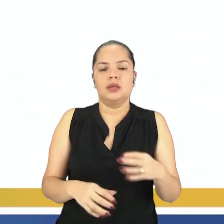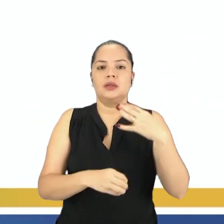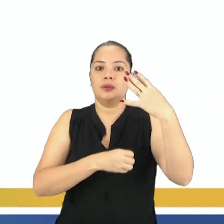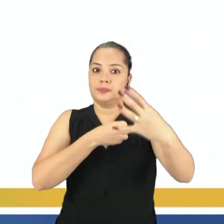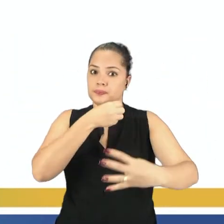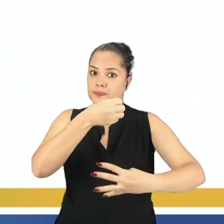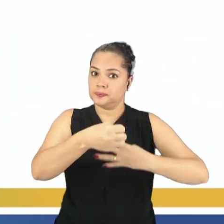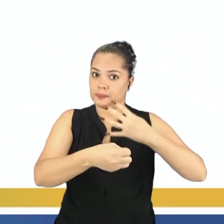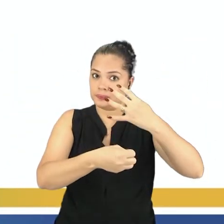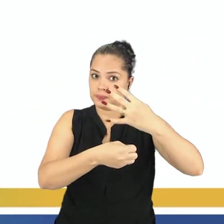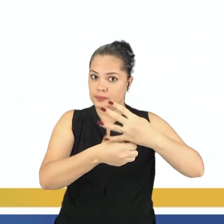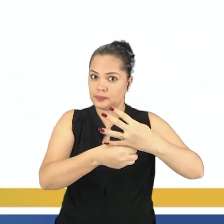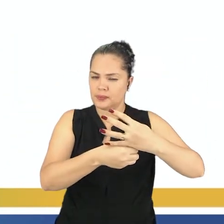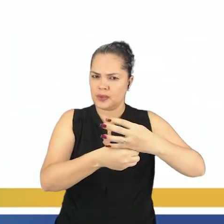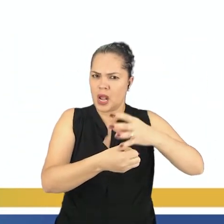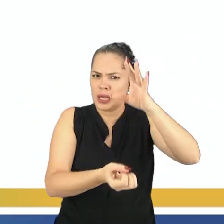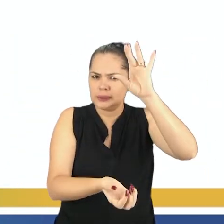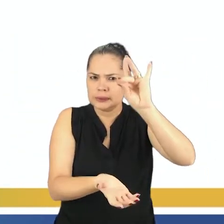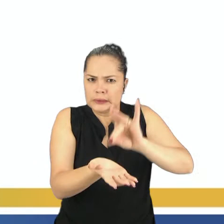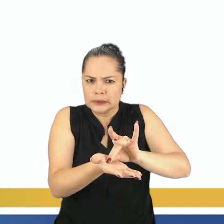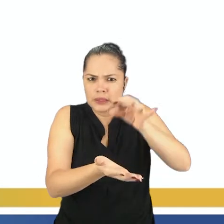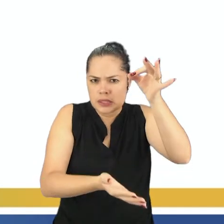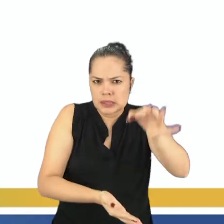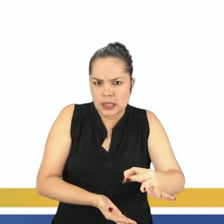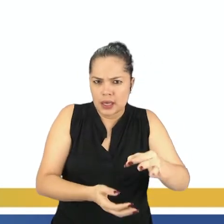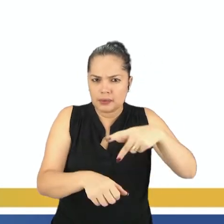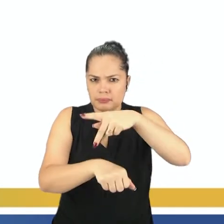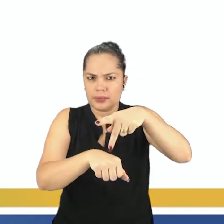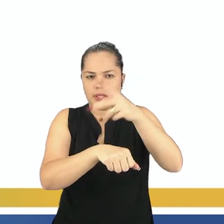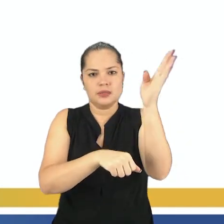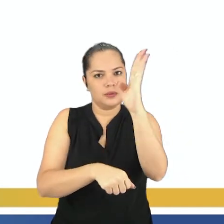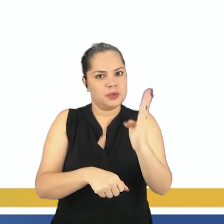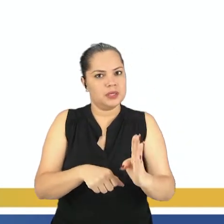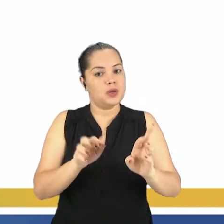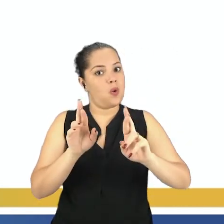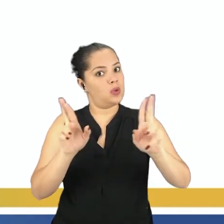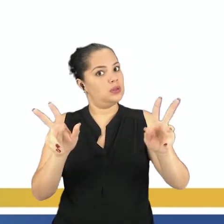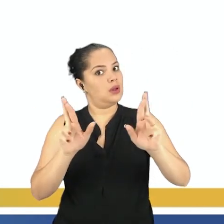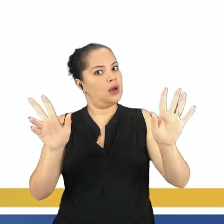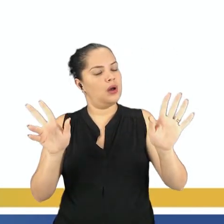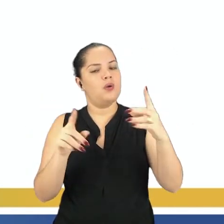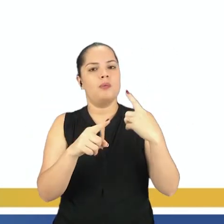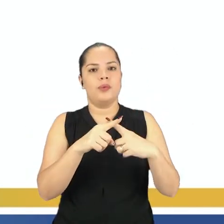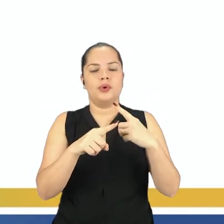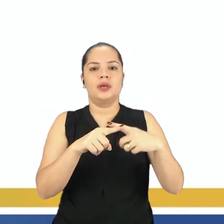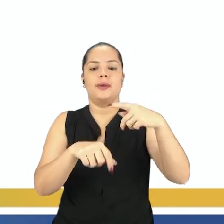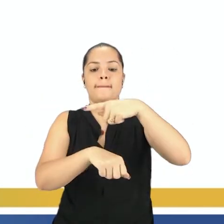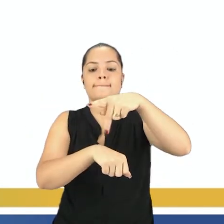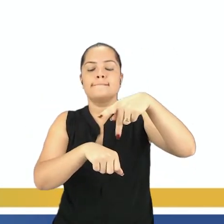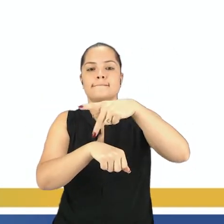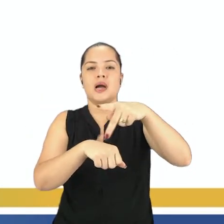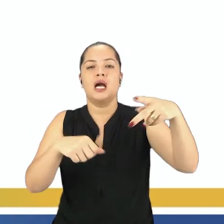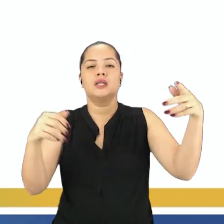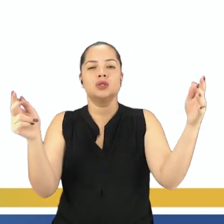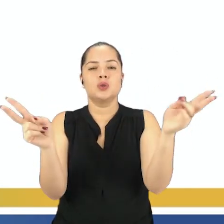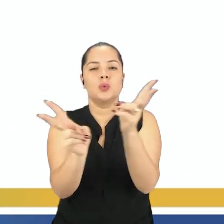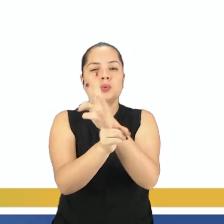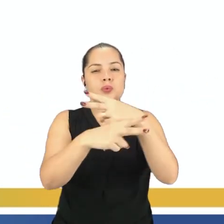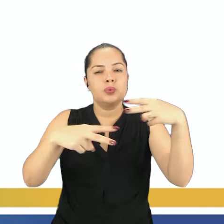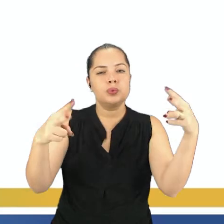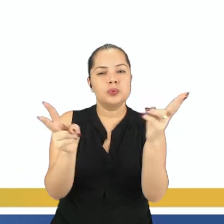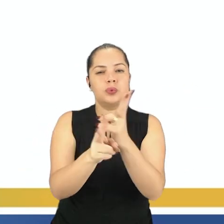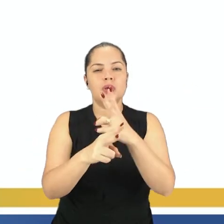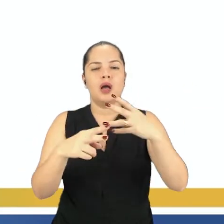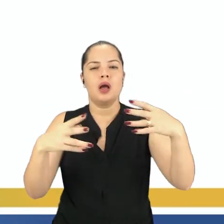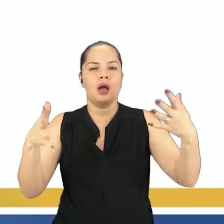não ocorrem de maneira precisa em quase todo o Brasil, porque nós somos um país tropical, né? Países tropicais recebem maior quantidade de